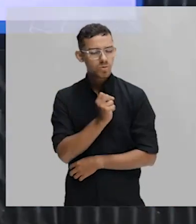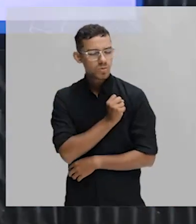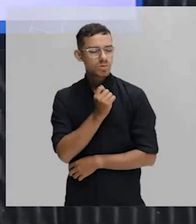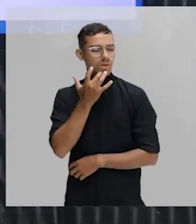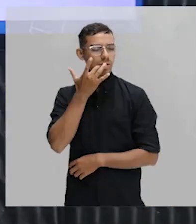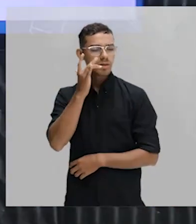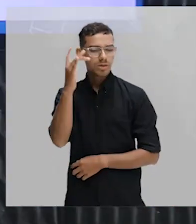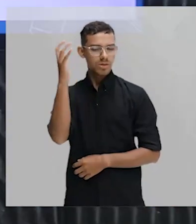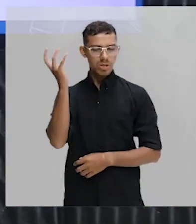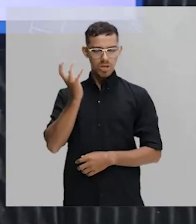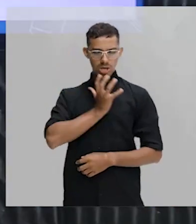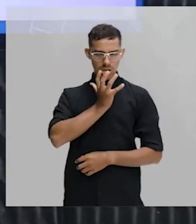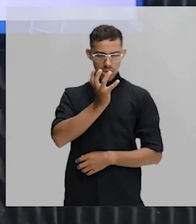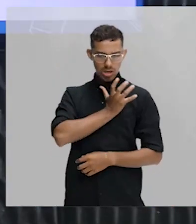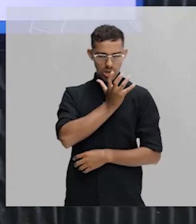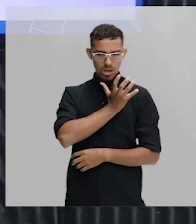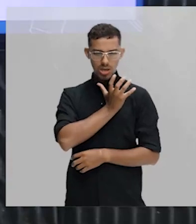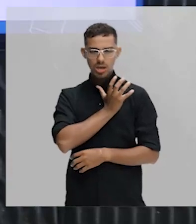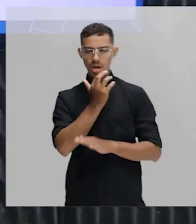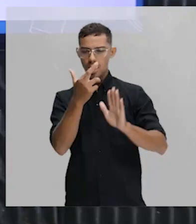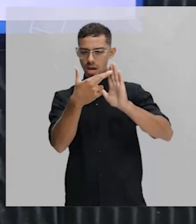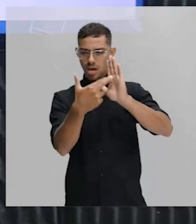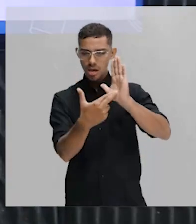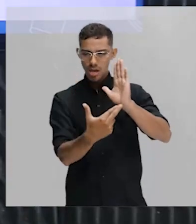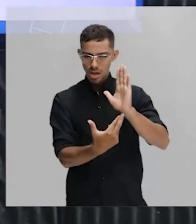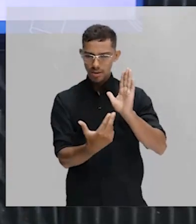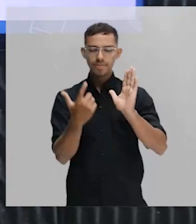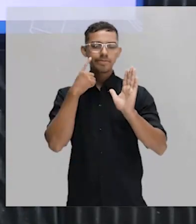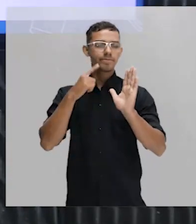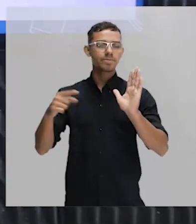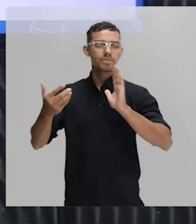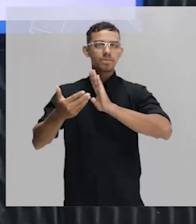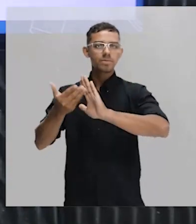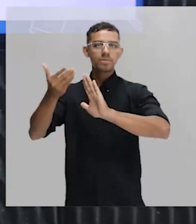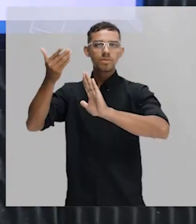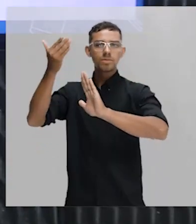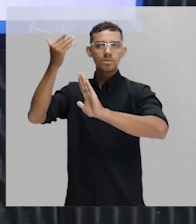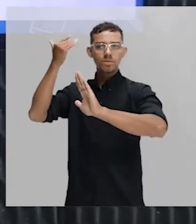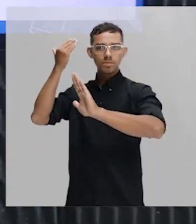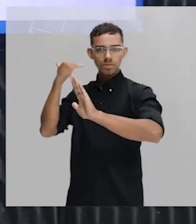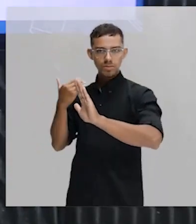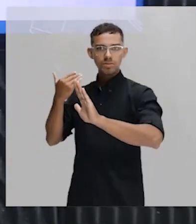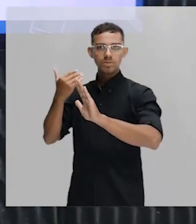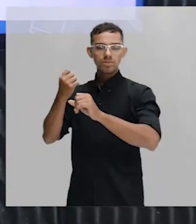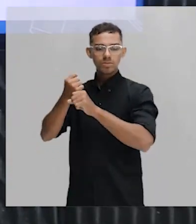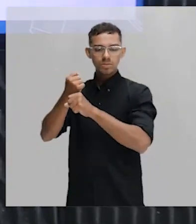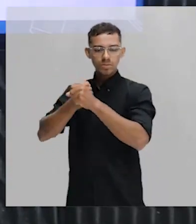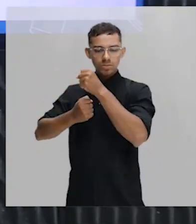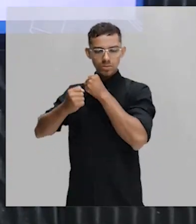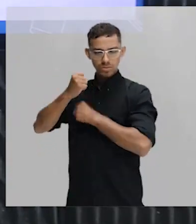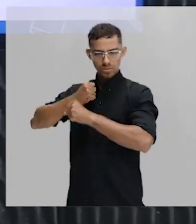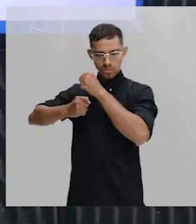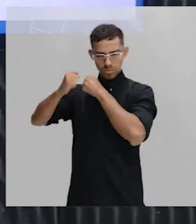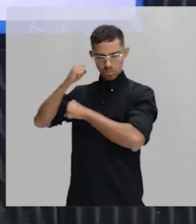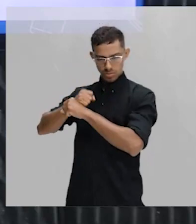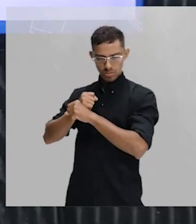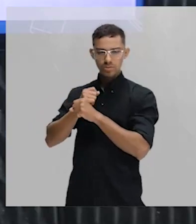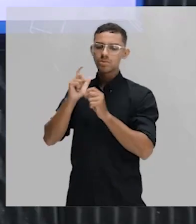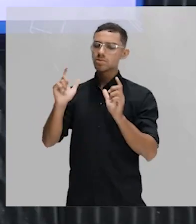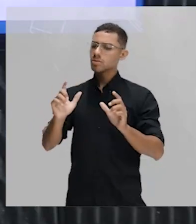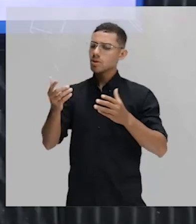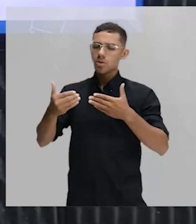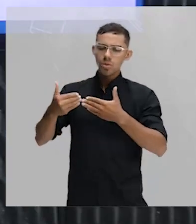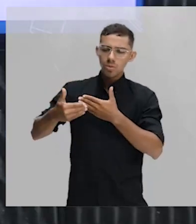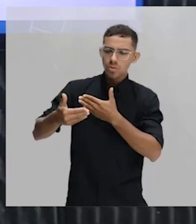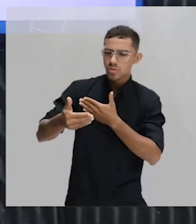arte bizantina. Para que a gente consiga entender a arte bizantina, a gente tem que voltar um pouco no passado e entender como o processo do cristianismo foi